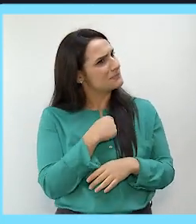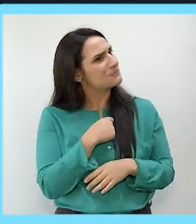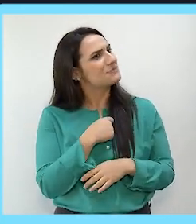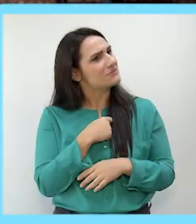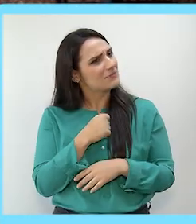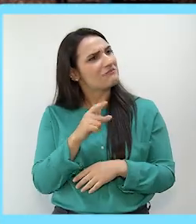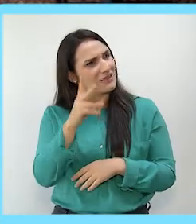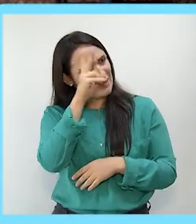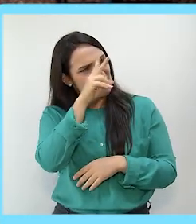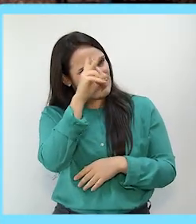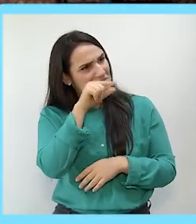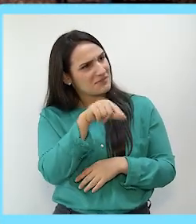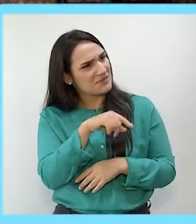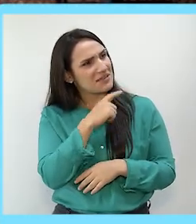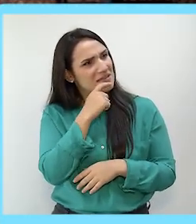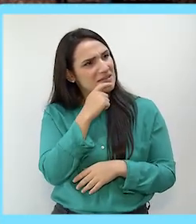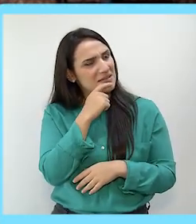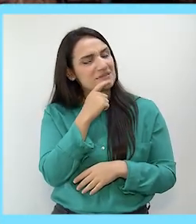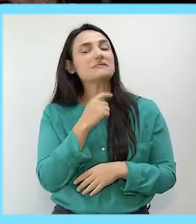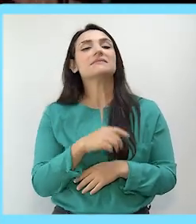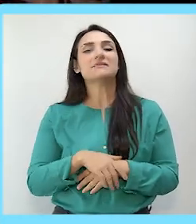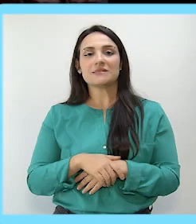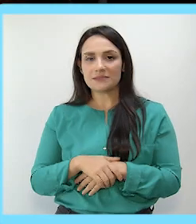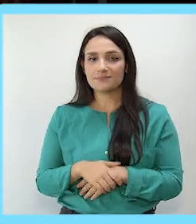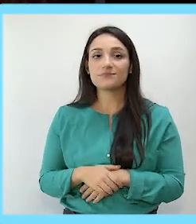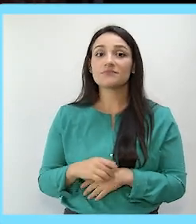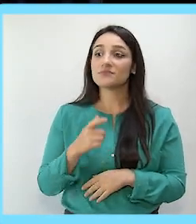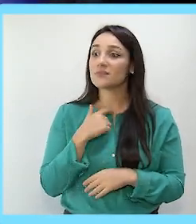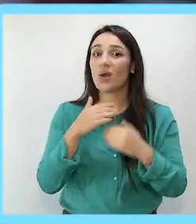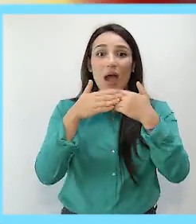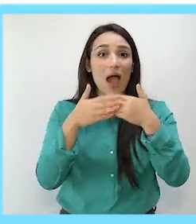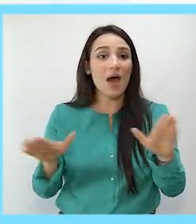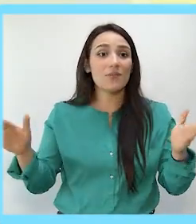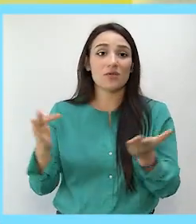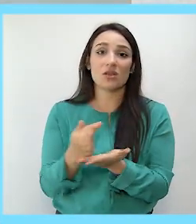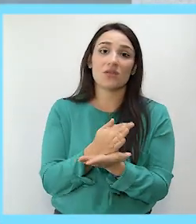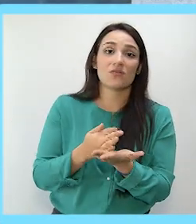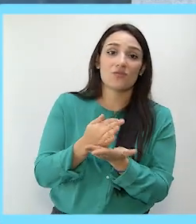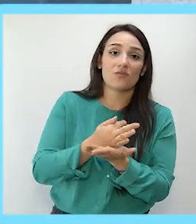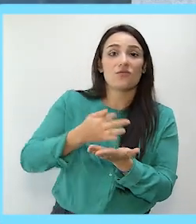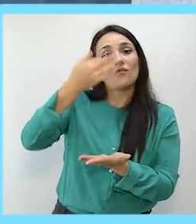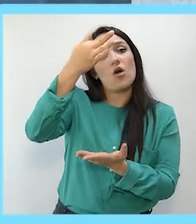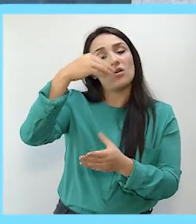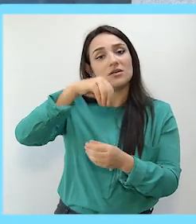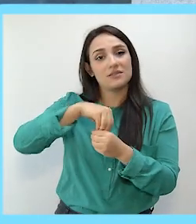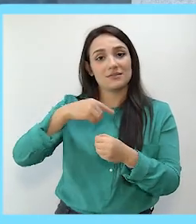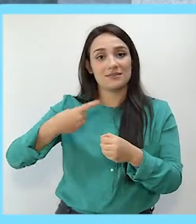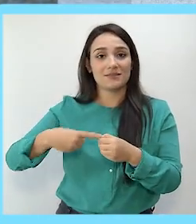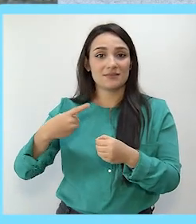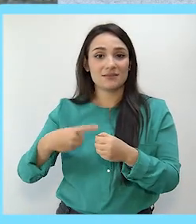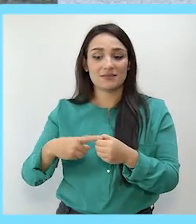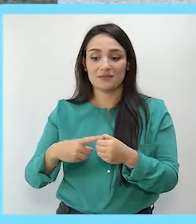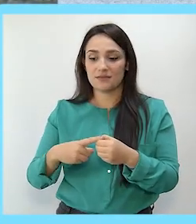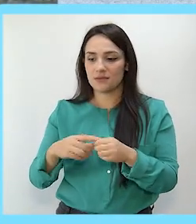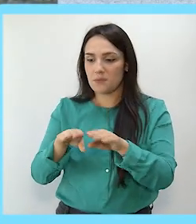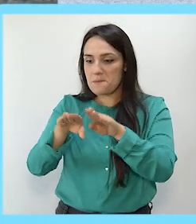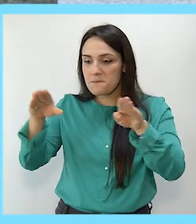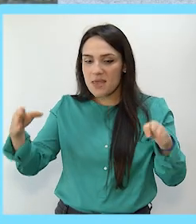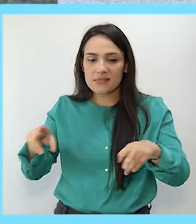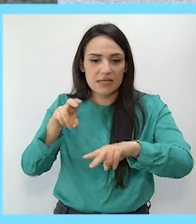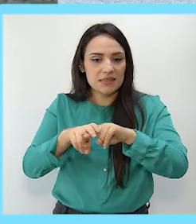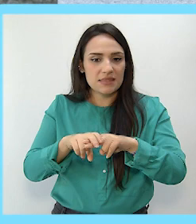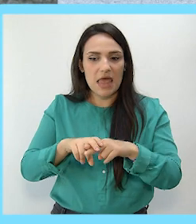acompanhando, muito vai me honrar. Então, assim, eu participei da inauguração do fórum da cidade, os móveis